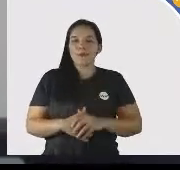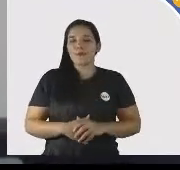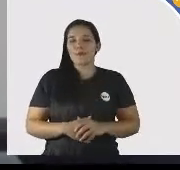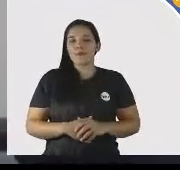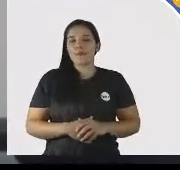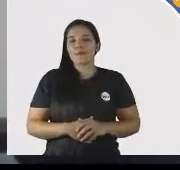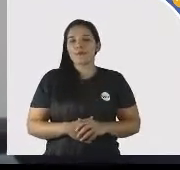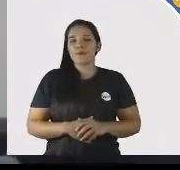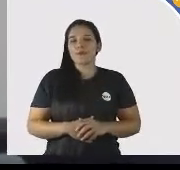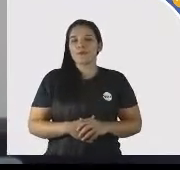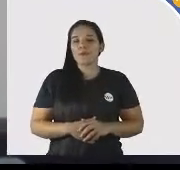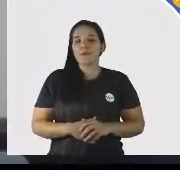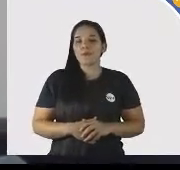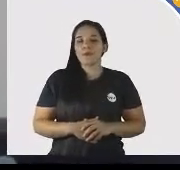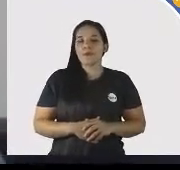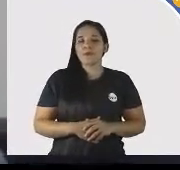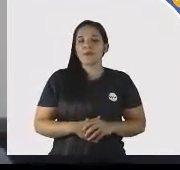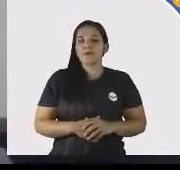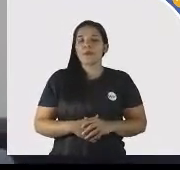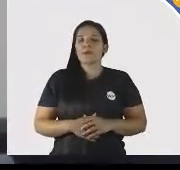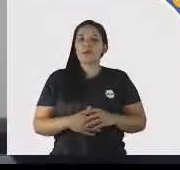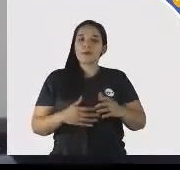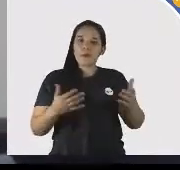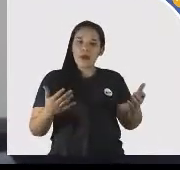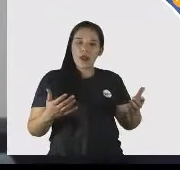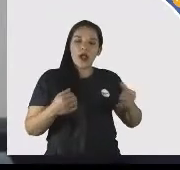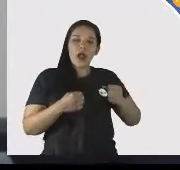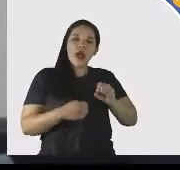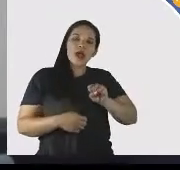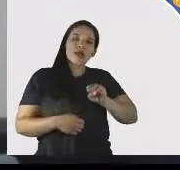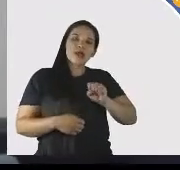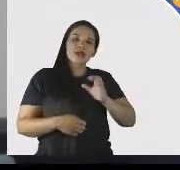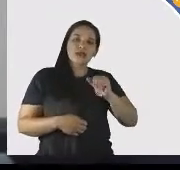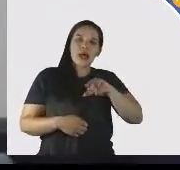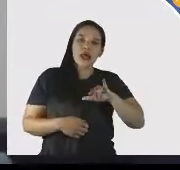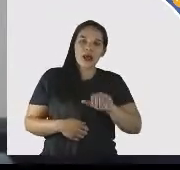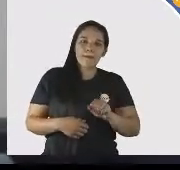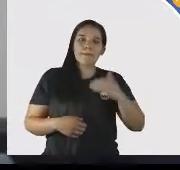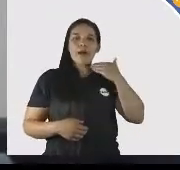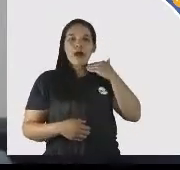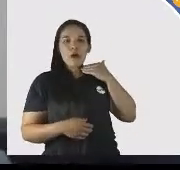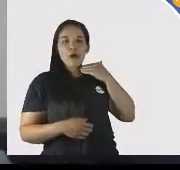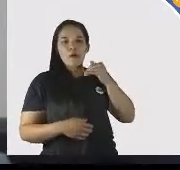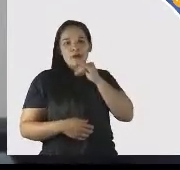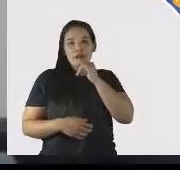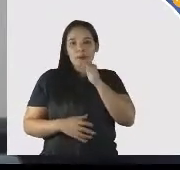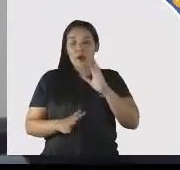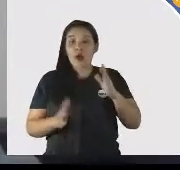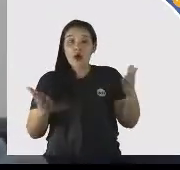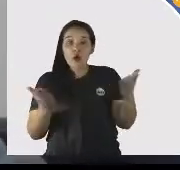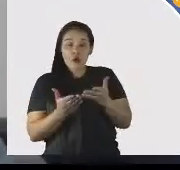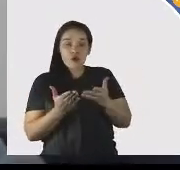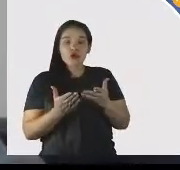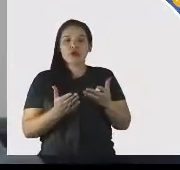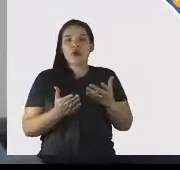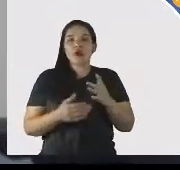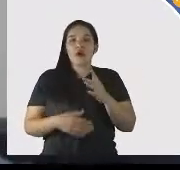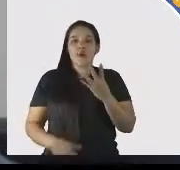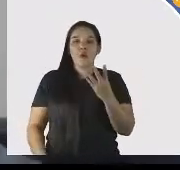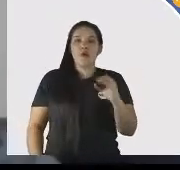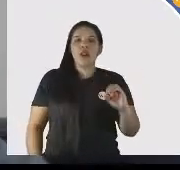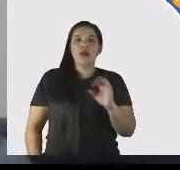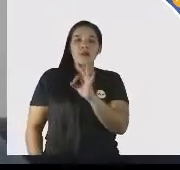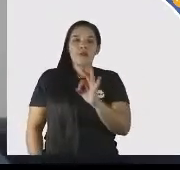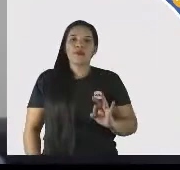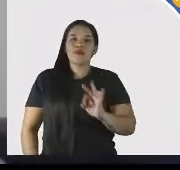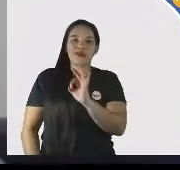que nós temos aqui de soluções financeiras que o Scania banco que deve financiar em torno de 40 45 porcento hoje através do finame